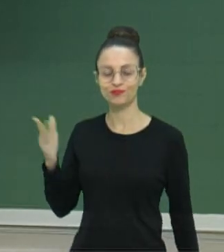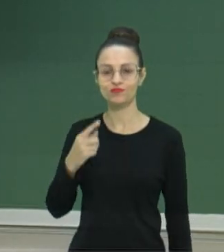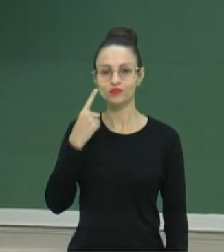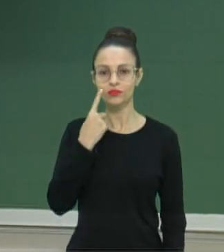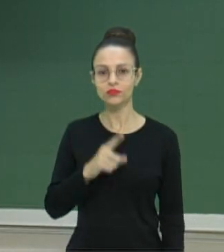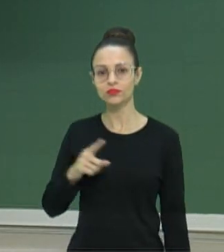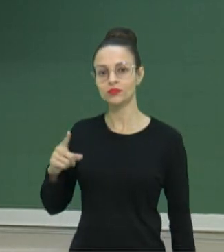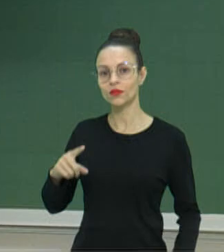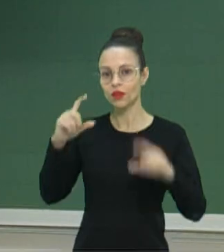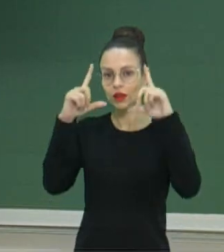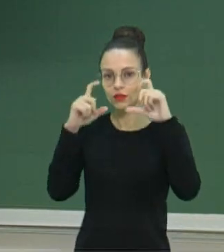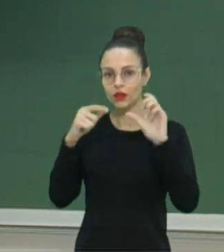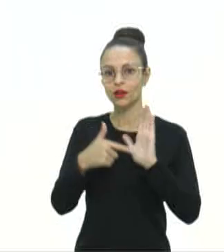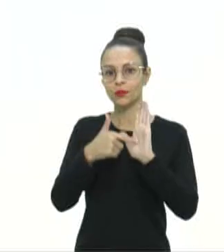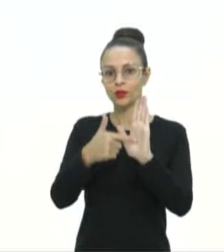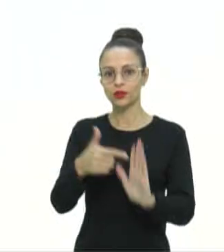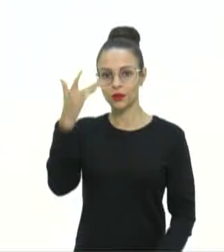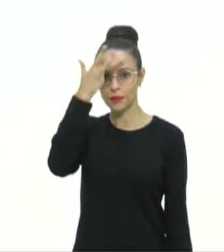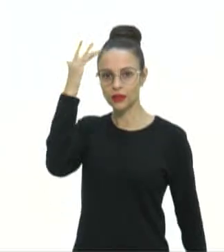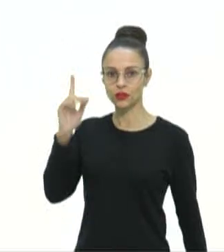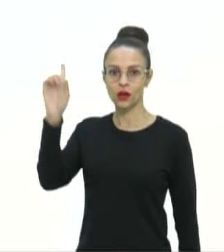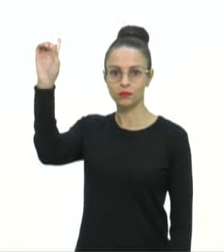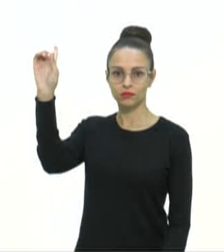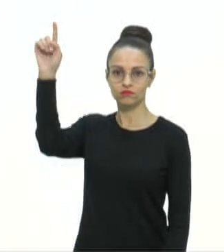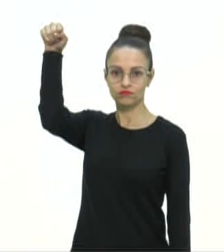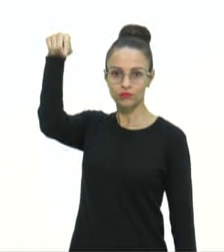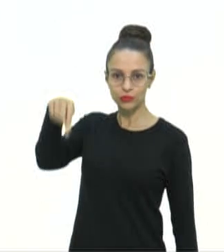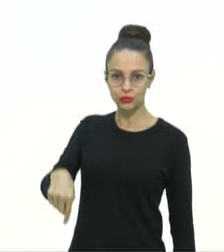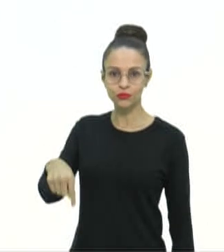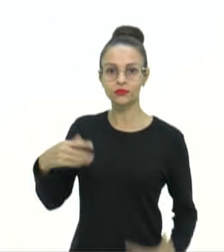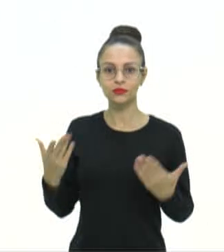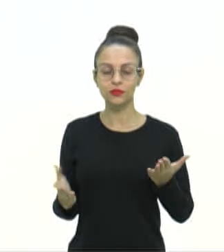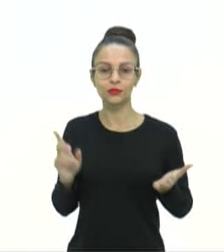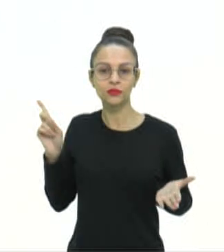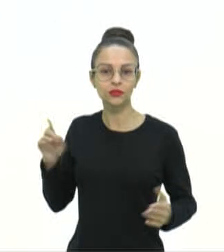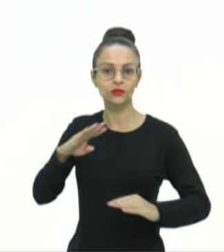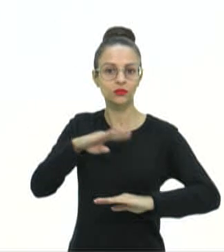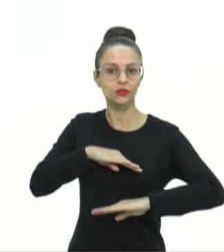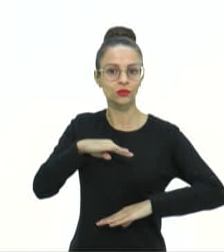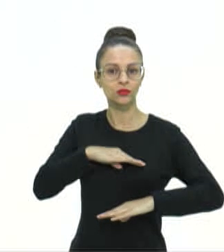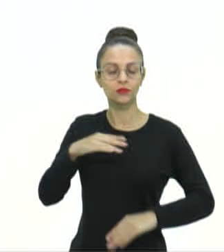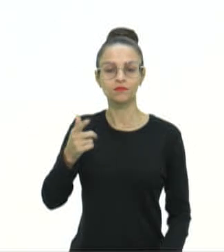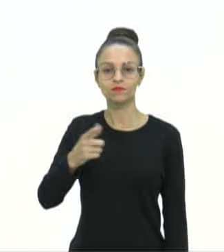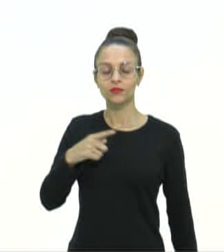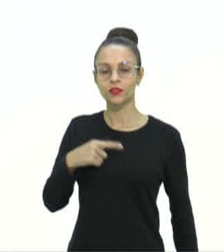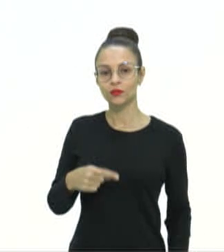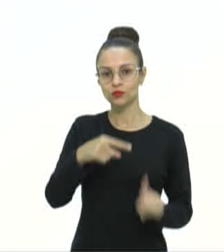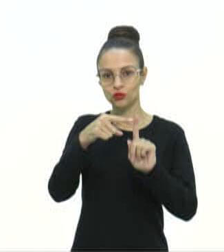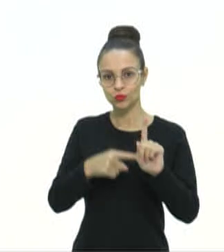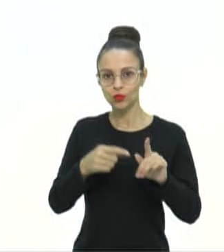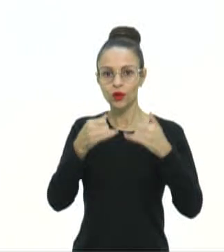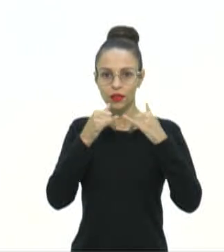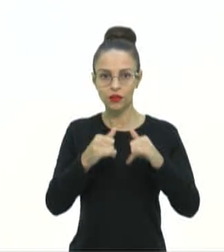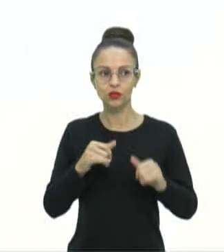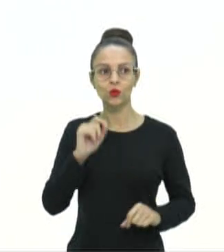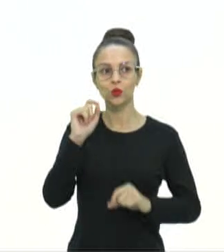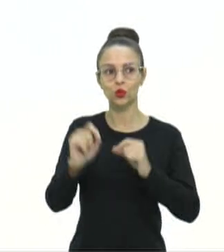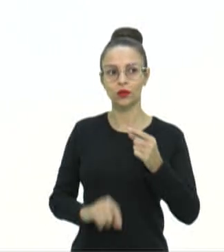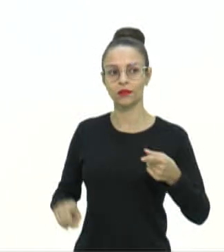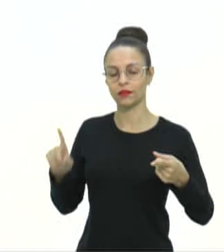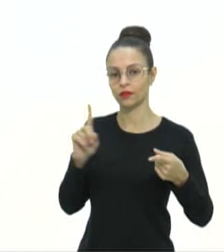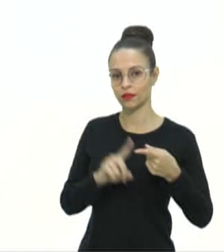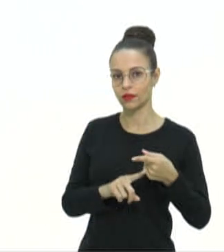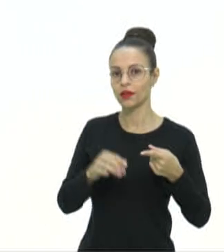a foto mostra uma pessoa praticando bungee jump. Nessa situação, temos os tipos de energia. Primeiro,